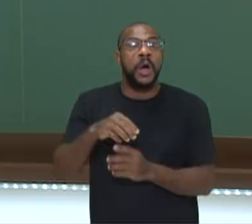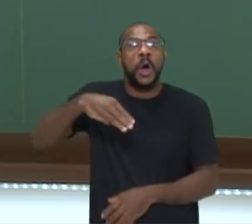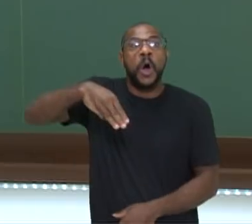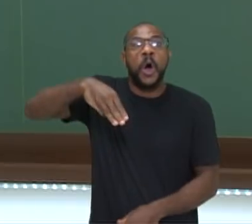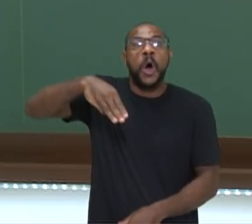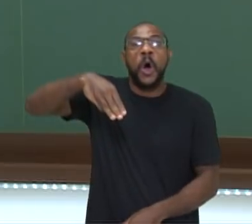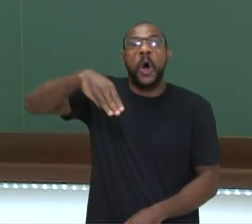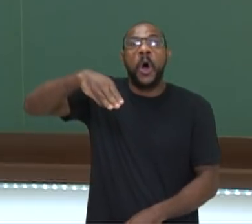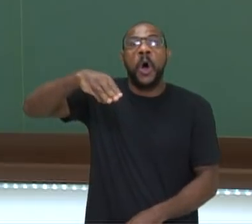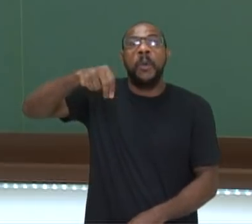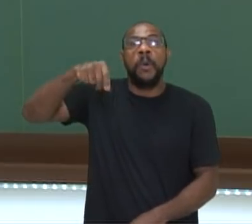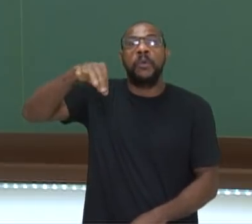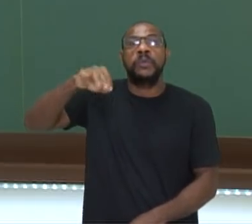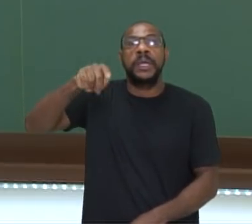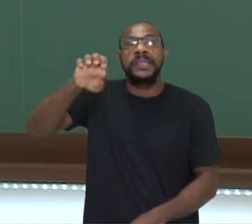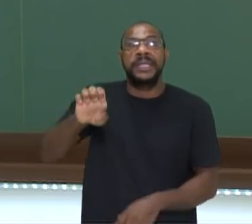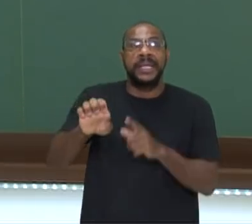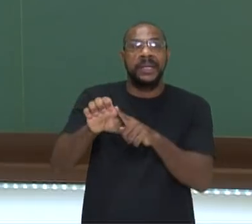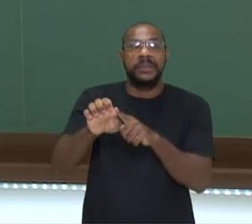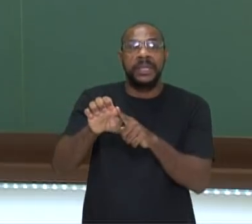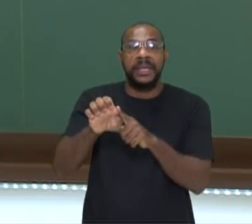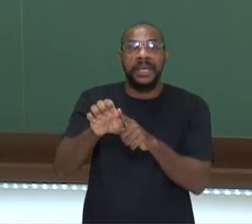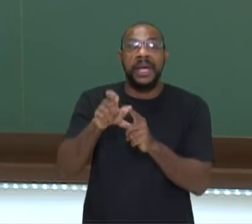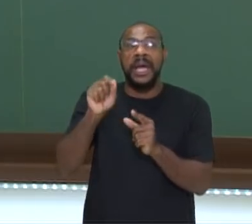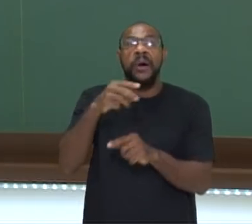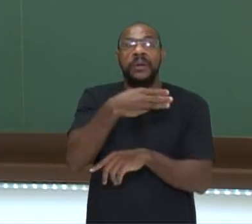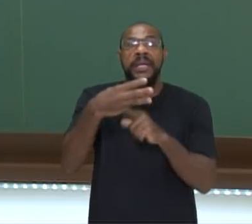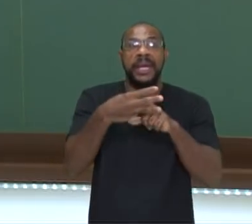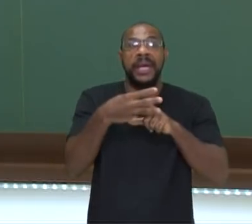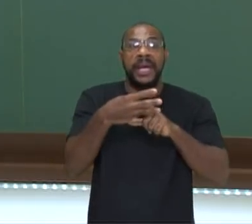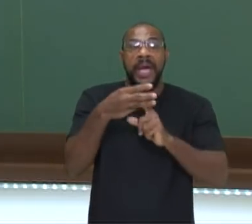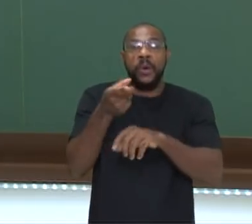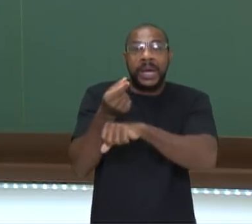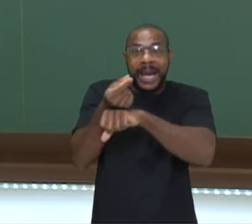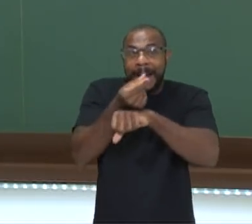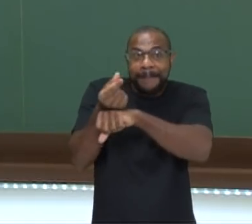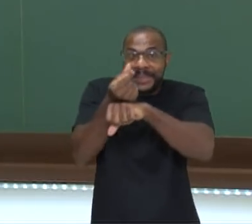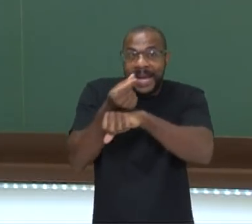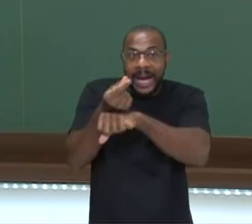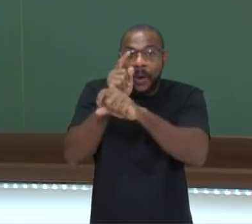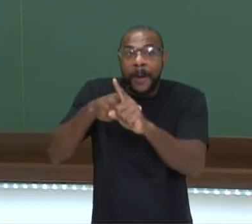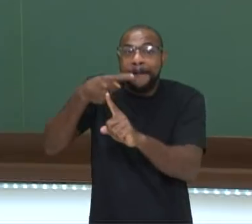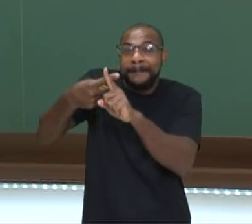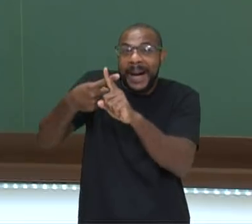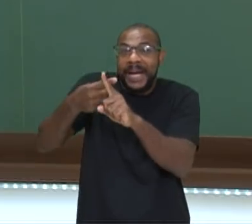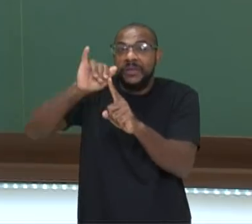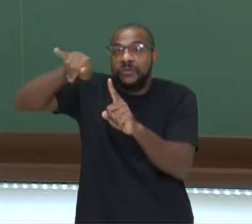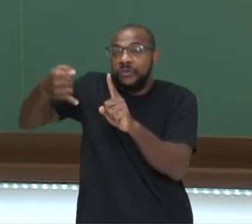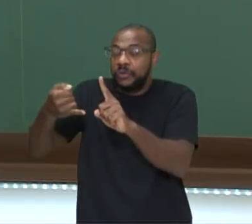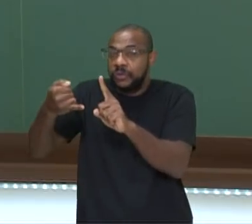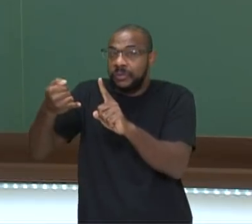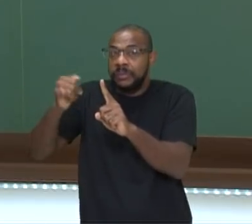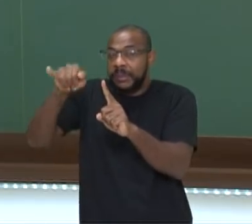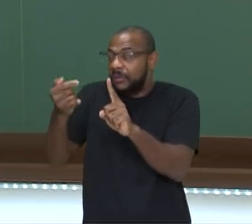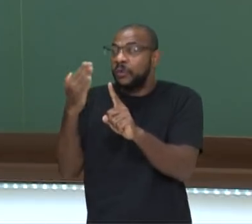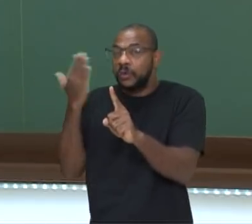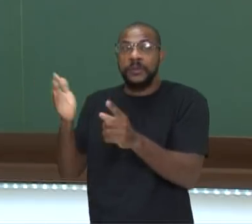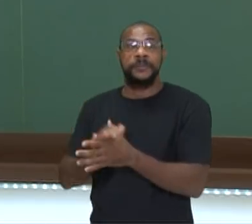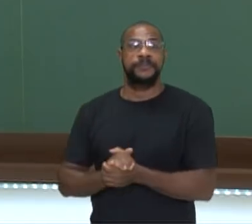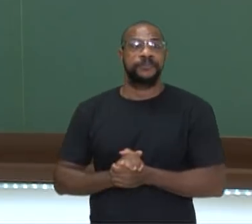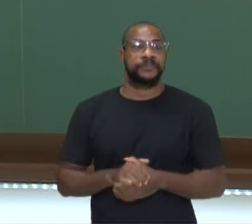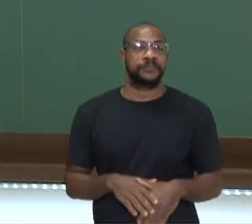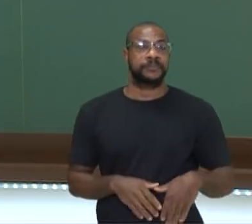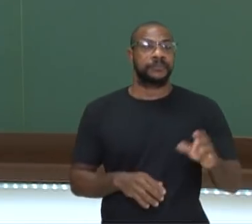é o quê? É o capital mais o juro. O juro a gente não tem ainda, então a gente vai precisar calcular.